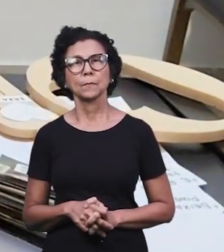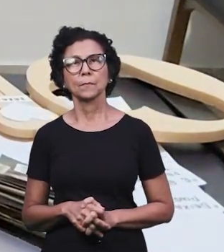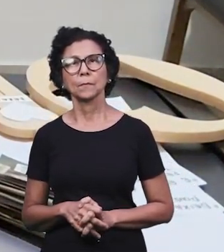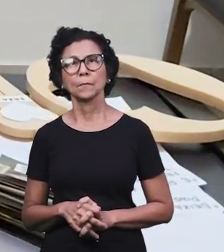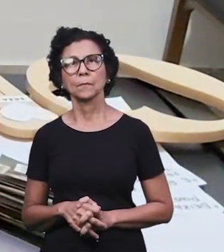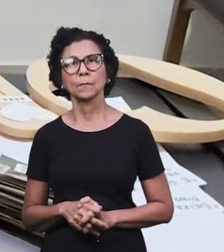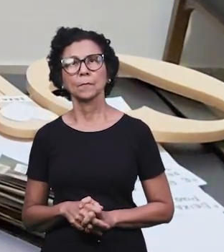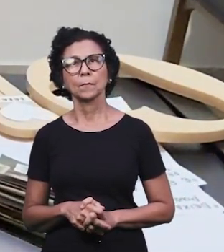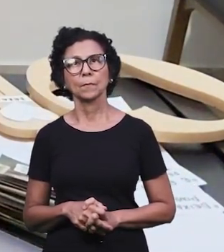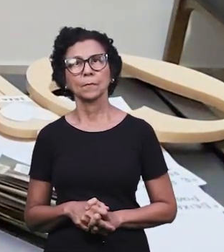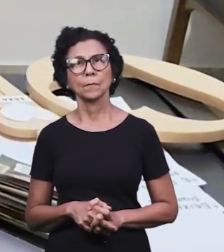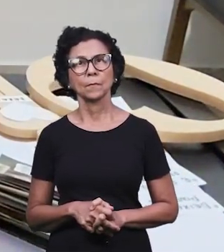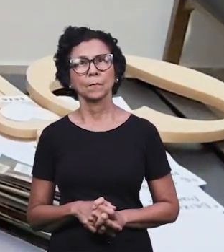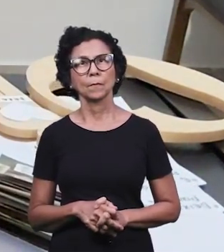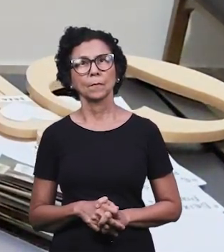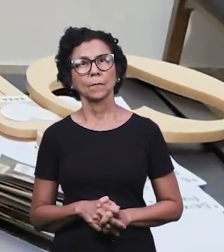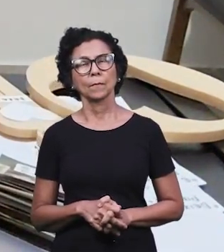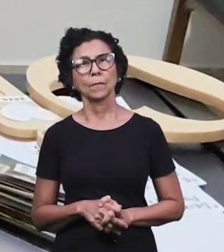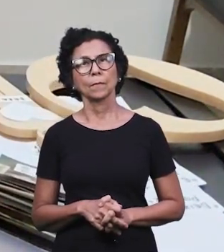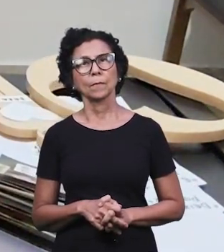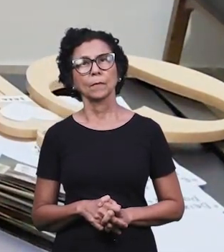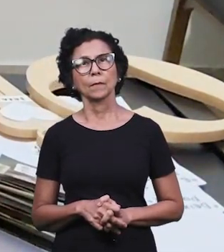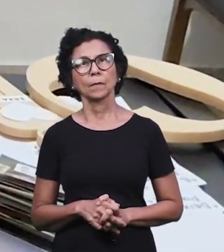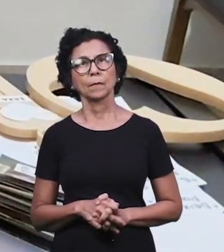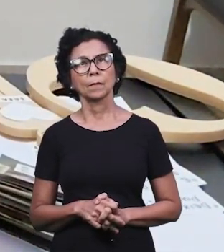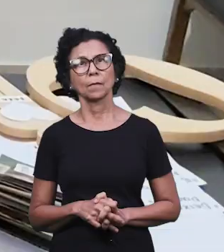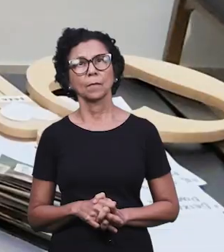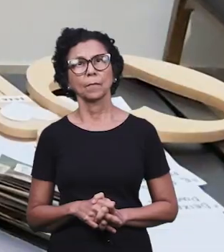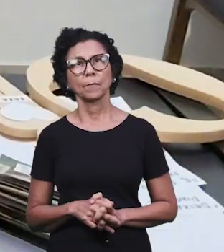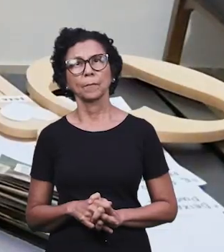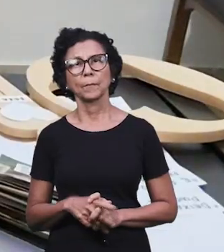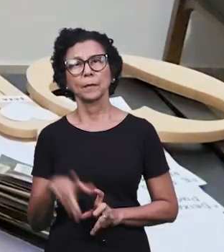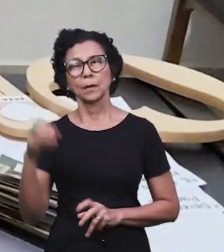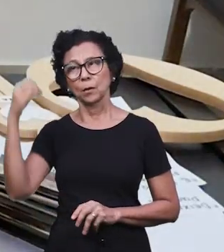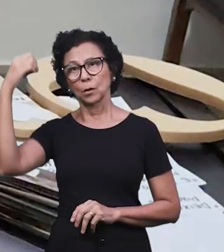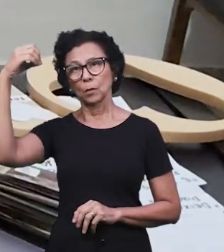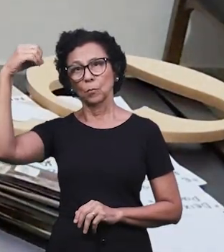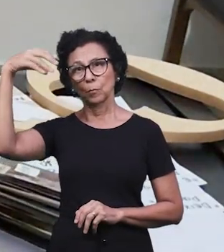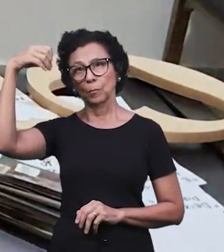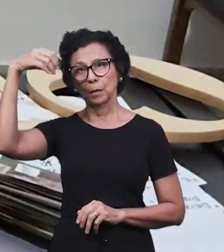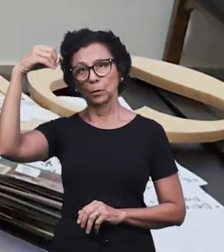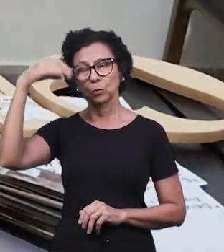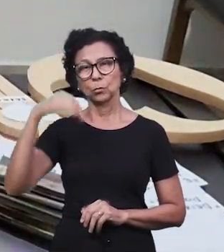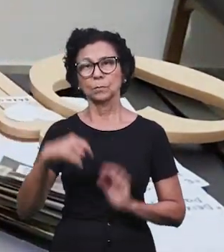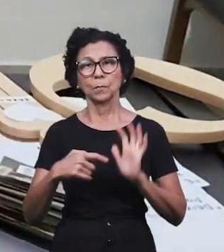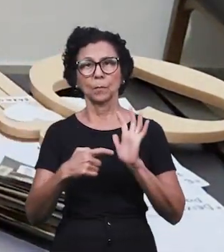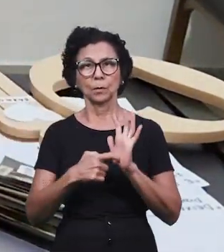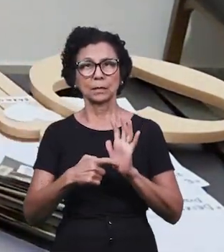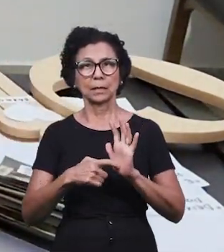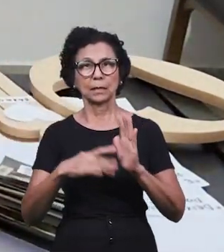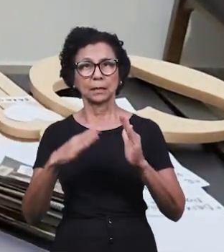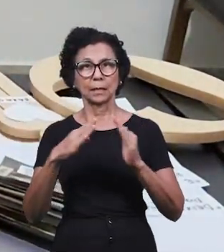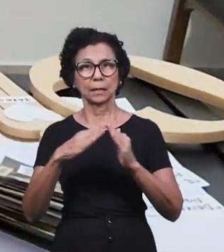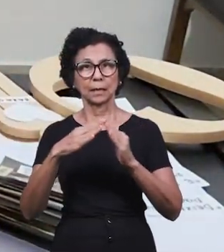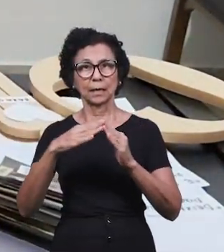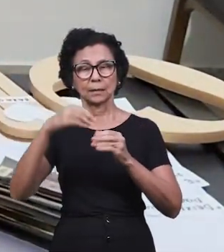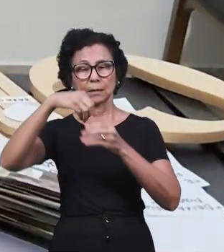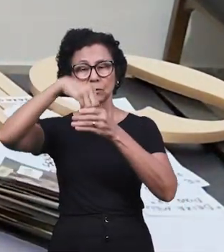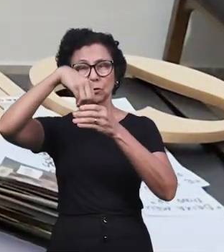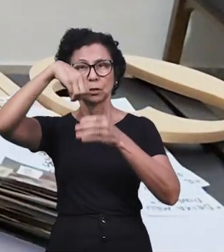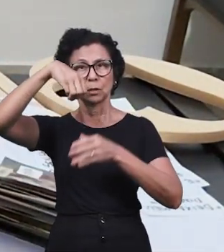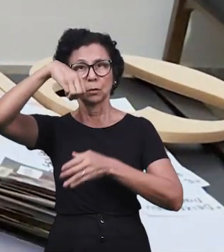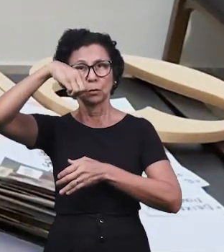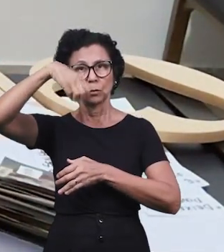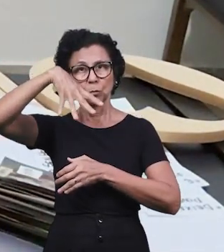determinado momento houve escuridão para o povo do Egito, mas o povo hebreu tinha luz. Aí eu consigo colocar aqui dentro da